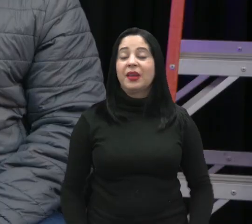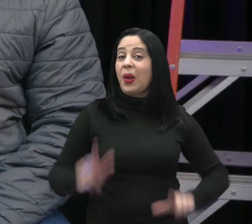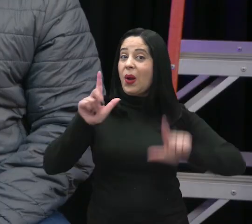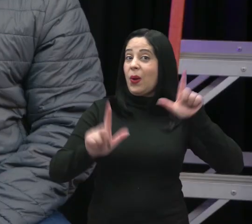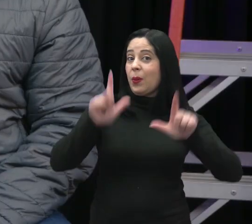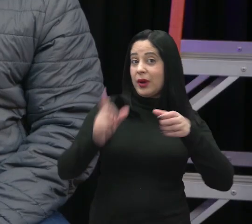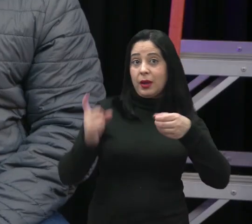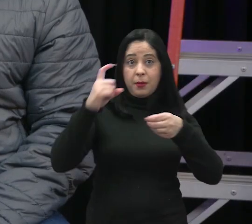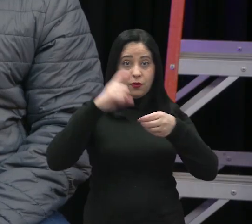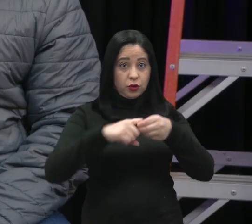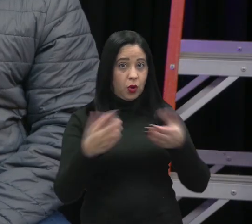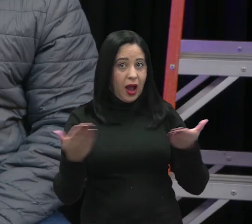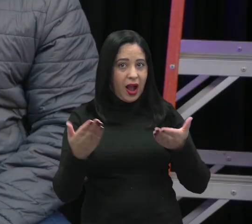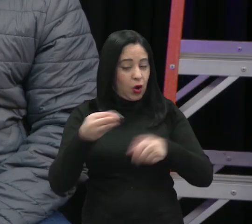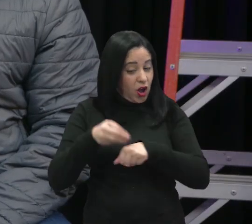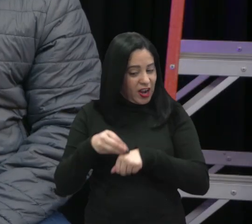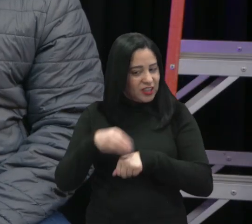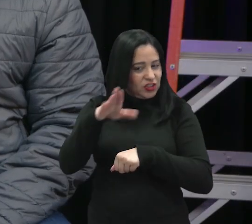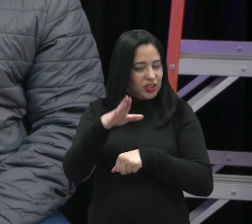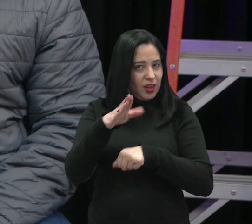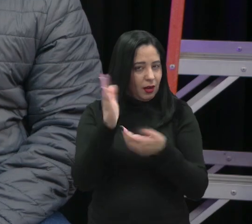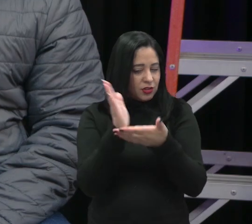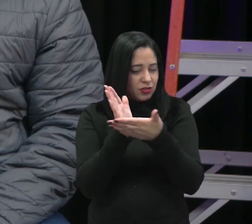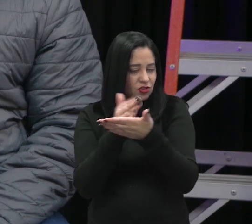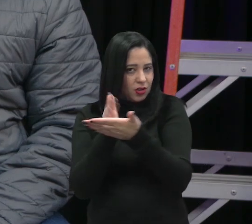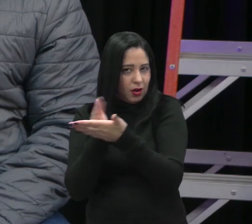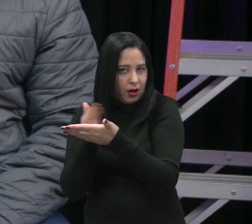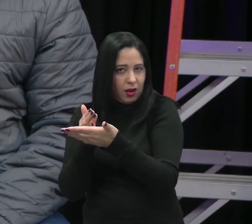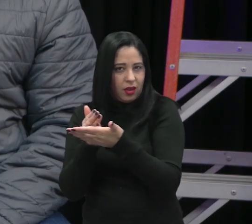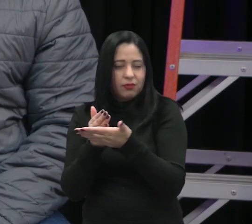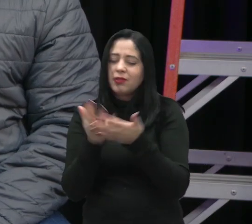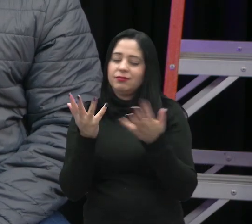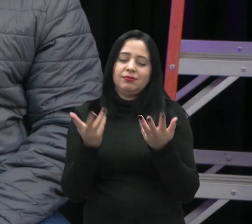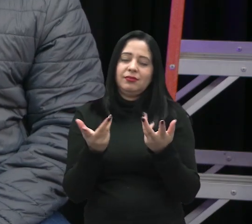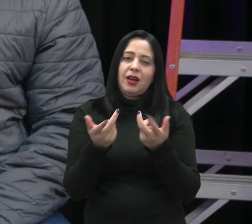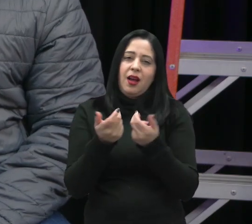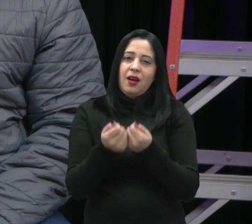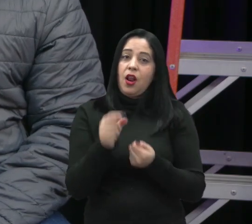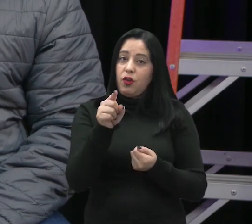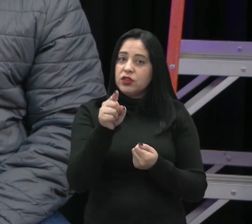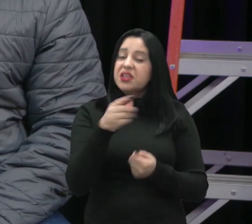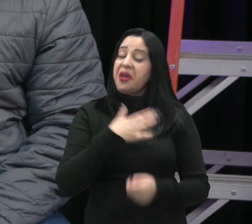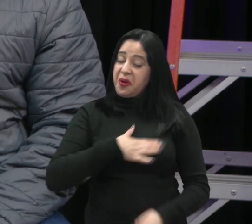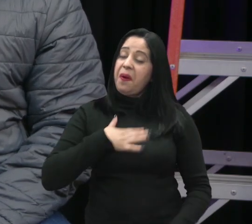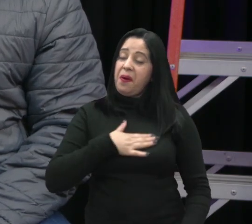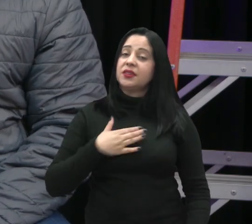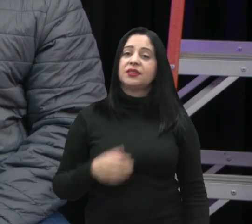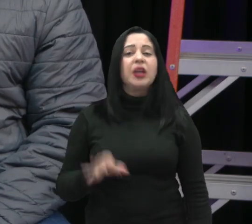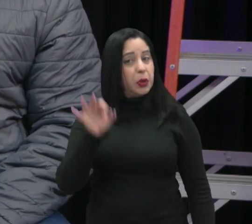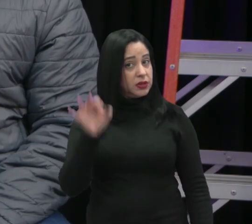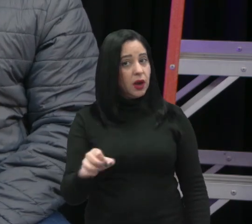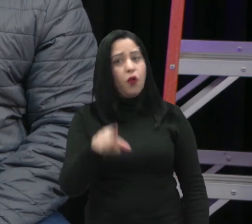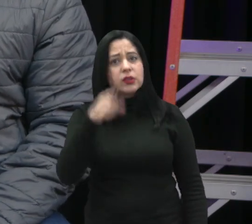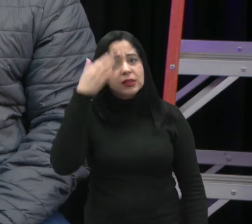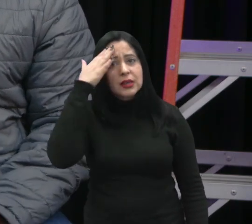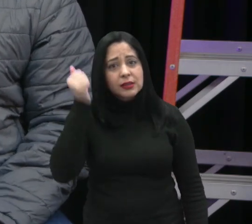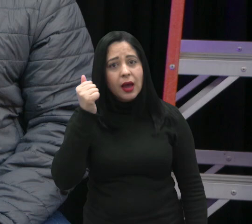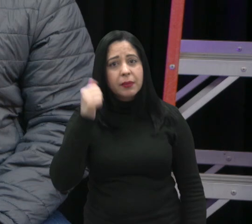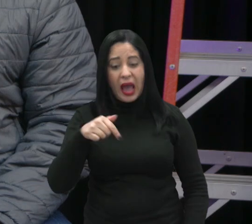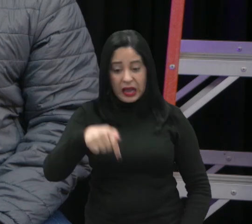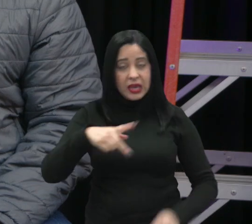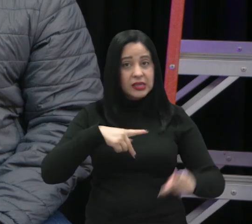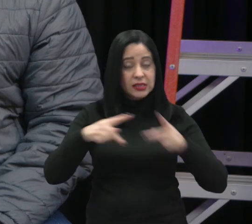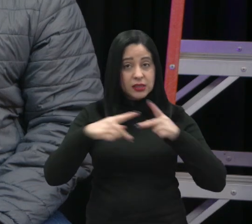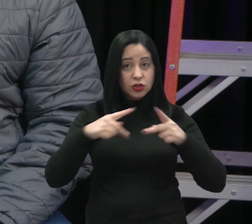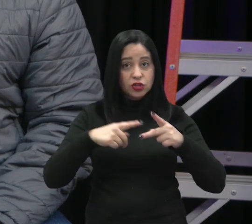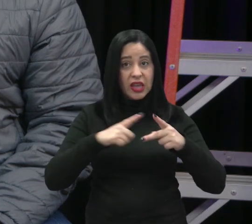Estamos de volta e agora tem o quadro Tem na Biblioteca, com uma dica literária que você vai curtir. Com certeza. Você sabia que São José dos